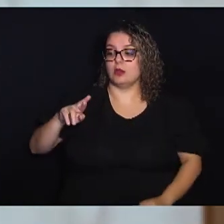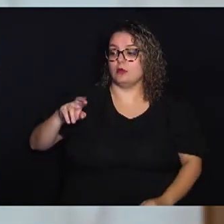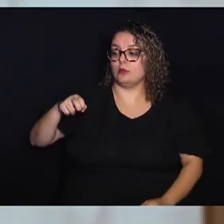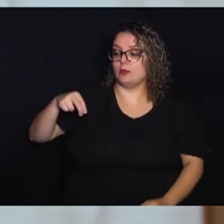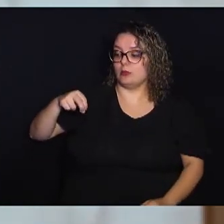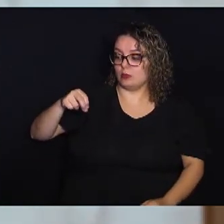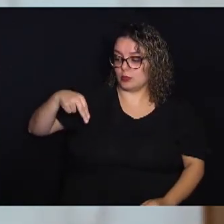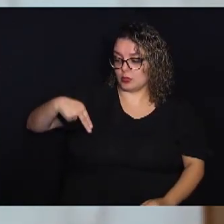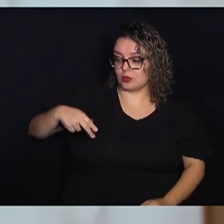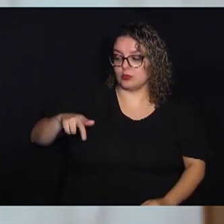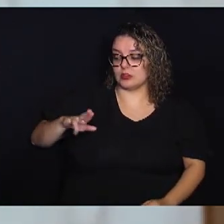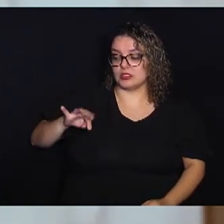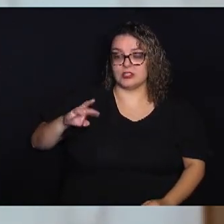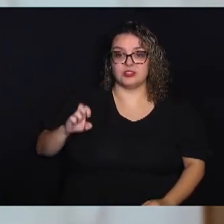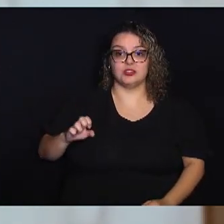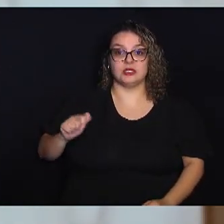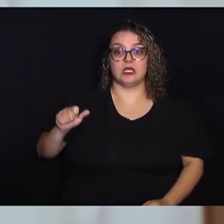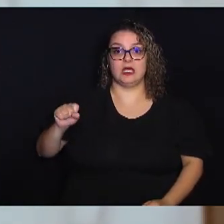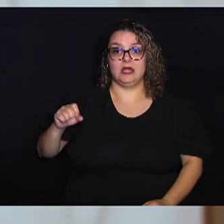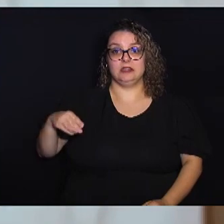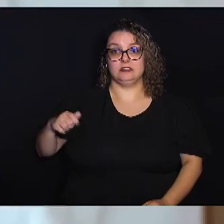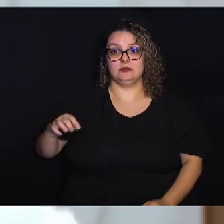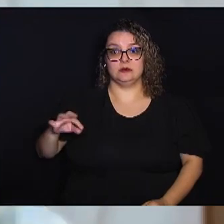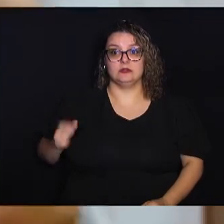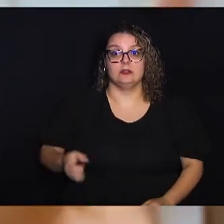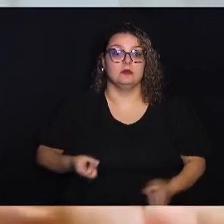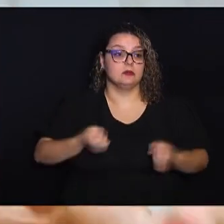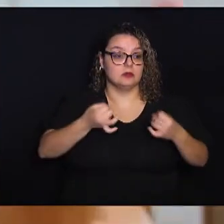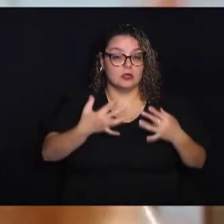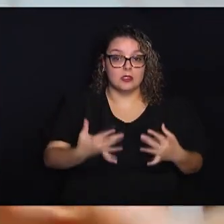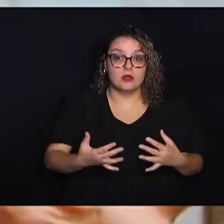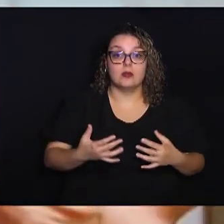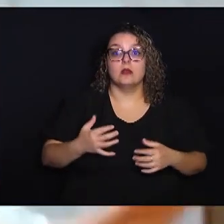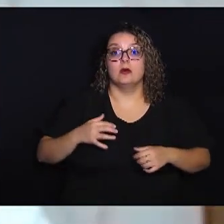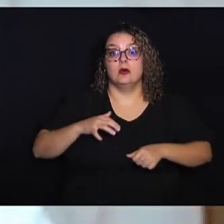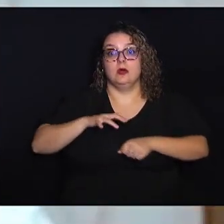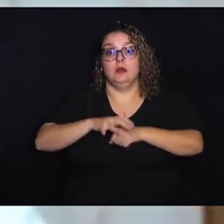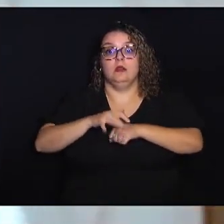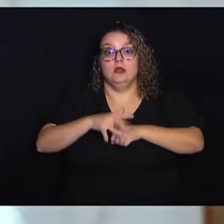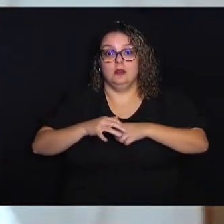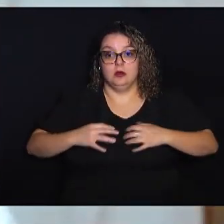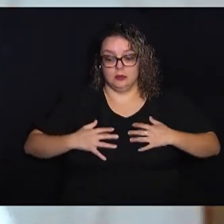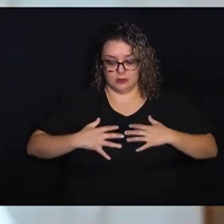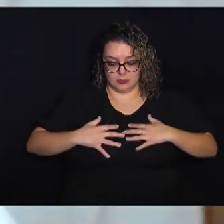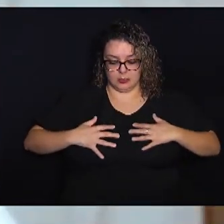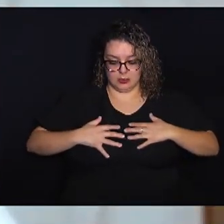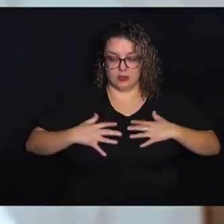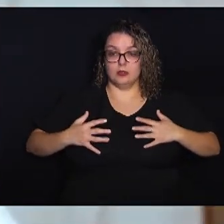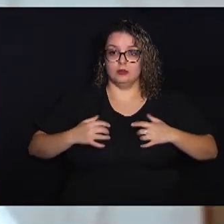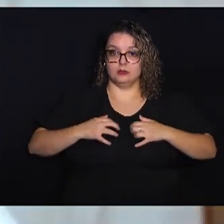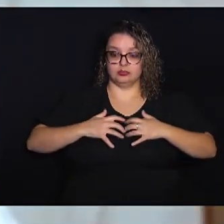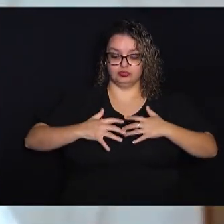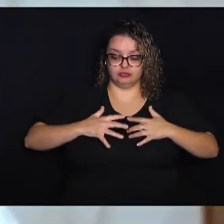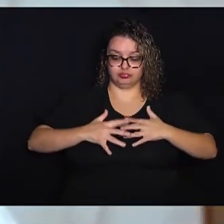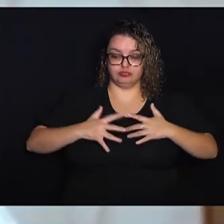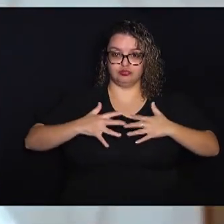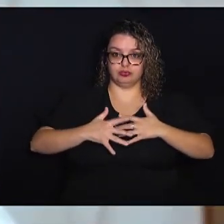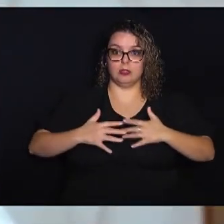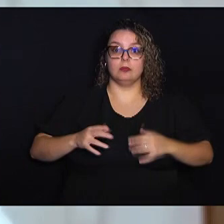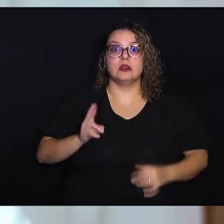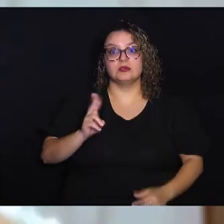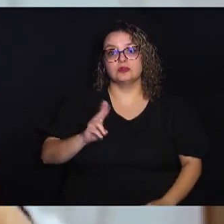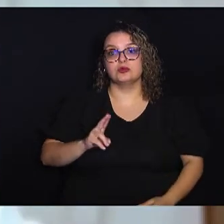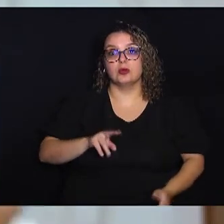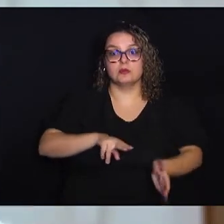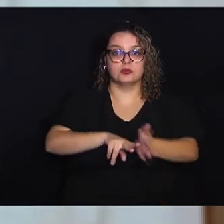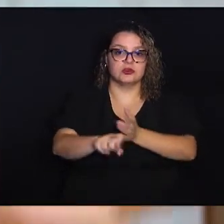asmática aqui. Ou às vezes o médico falou para explicar que era é uma inflamação do brônquio, é uma bronquite, mas o diagnóstico se chama asma.